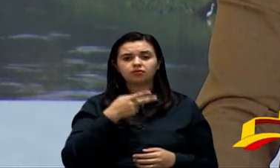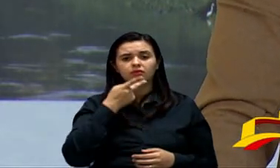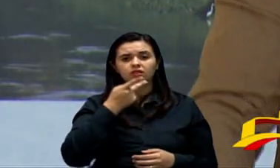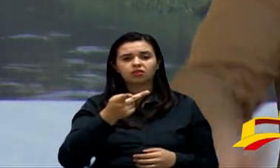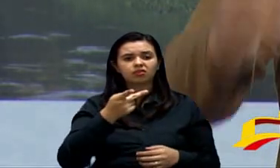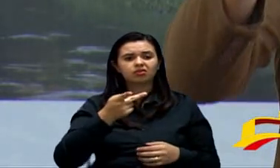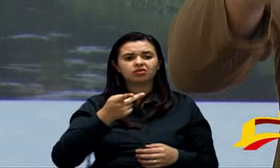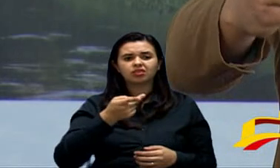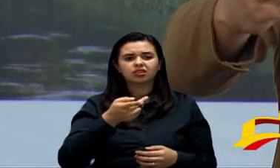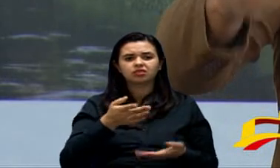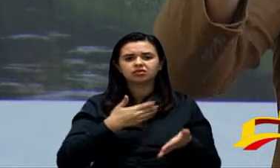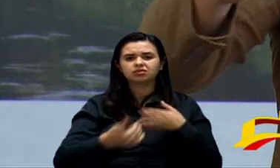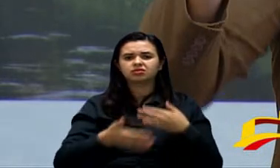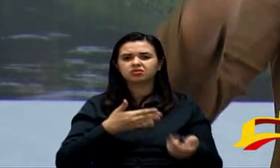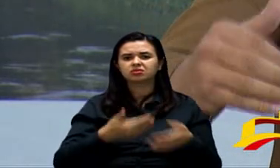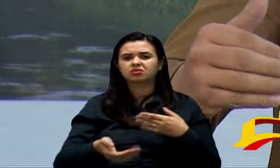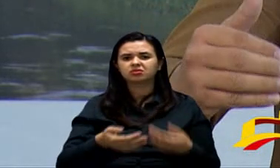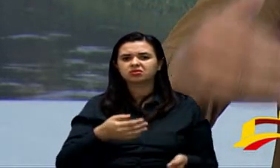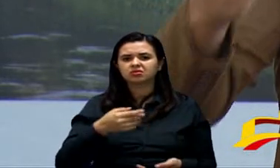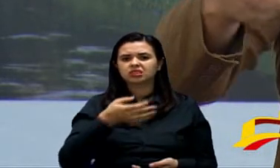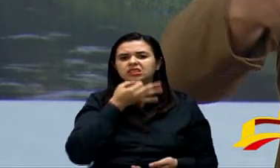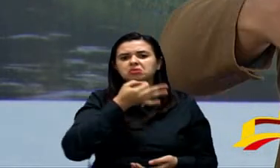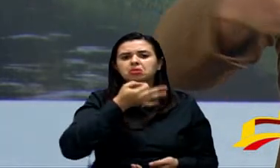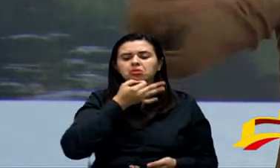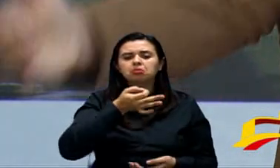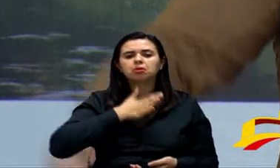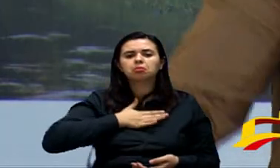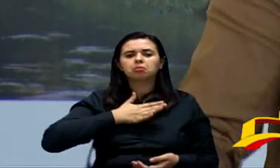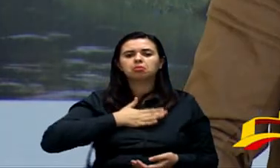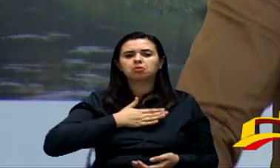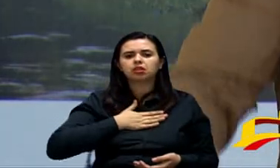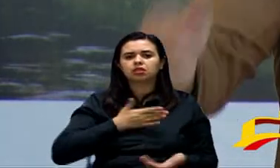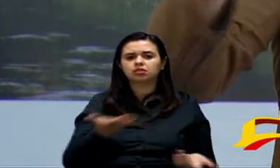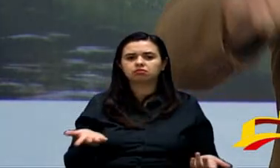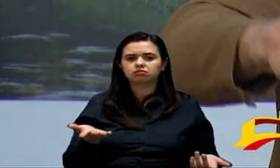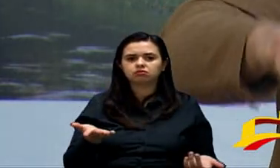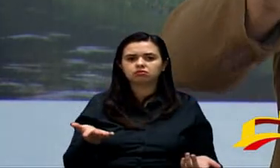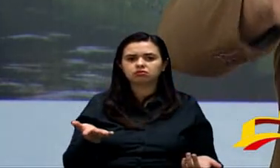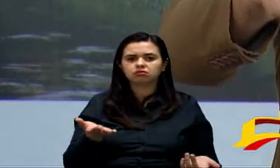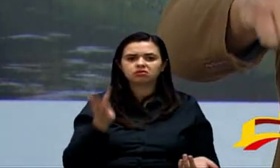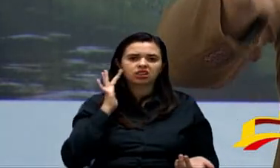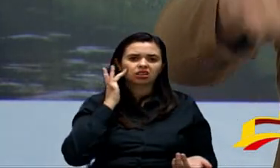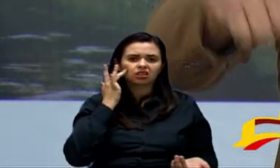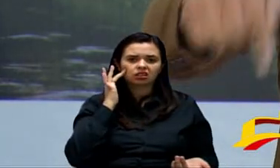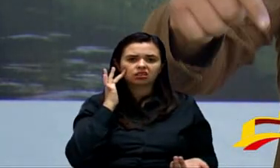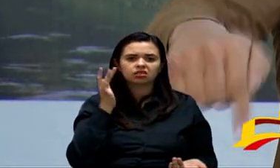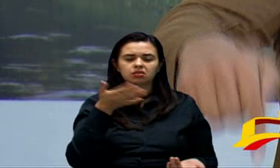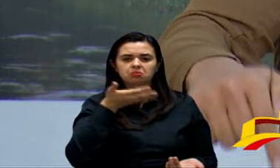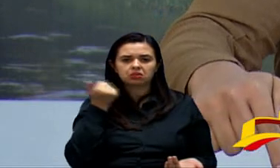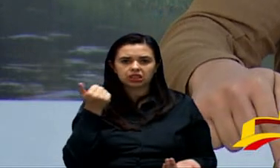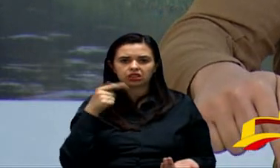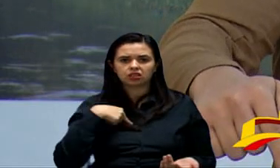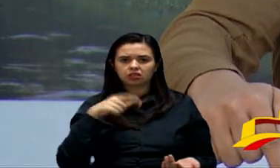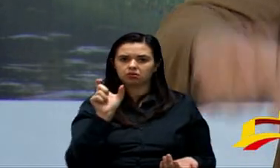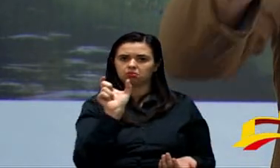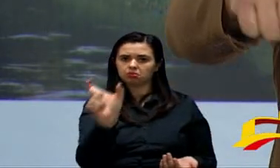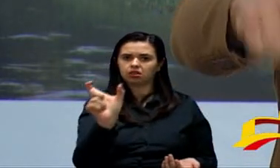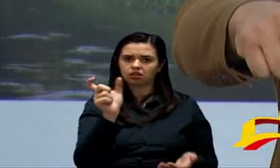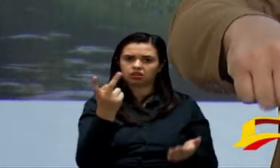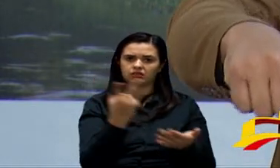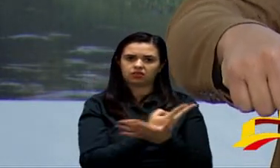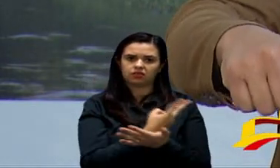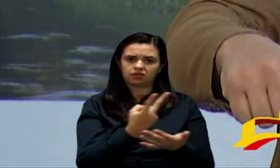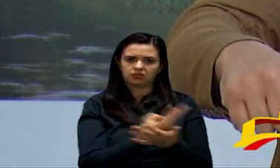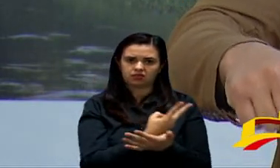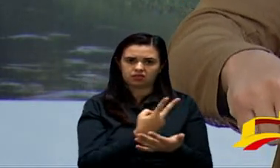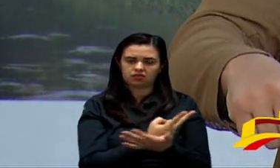eu quiser. É muito mais eu falar uma palavra errada aqui do que usar a palavra todes. Eu prefiro muito mais usar uma palavra errada da língua portuguesa, e com